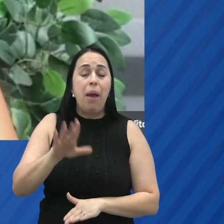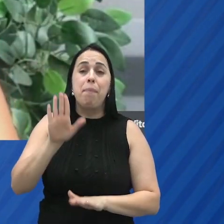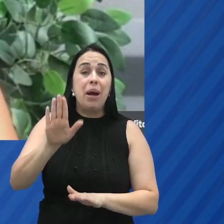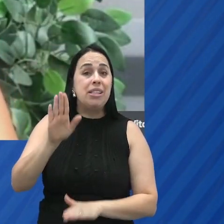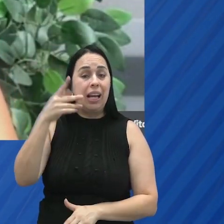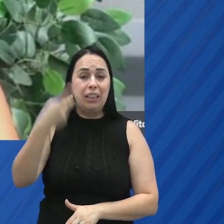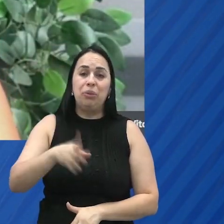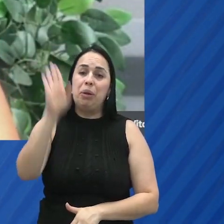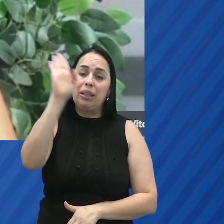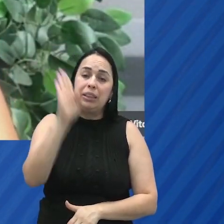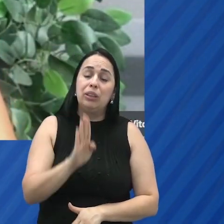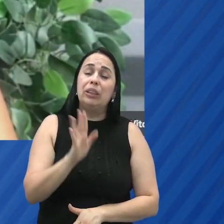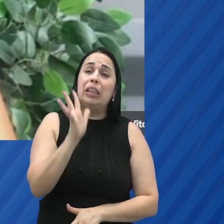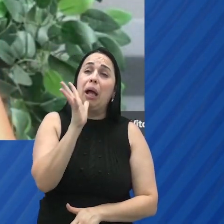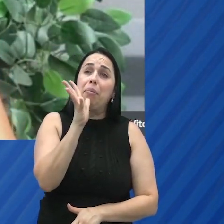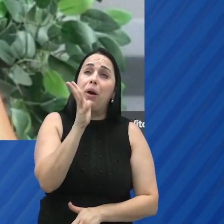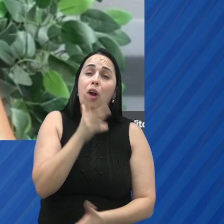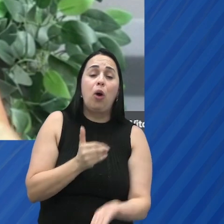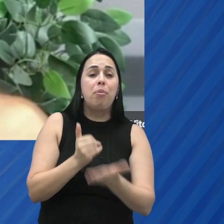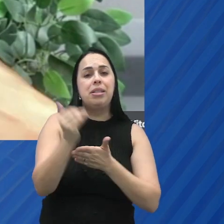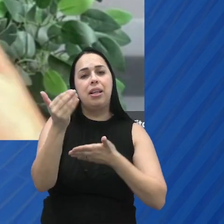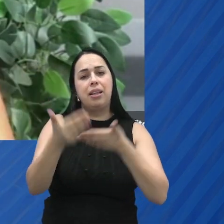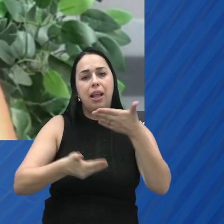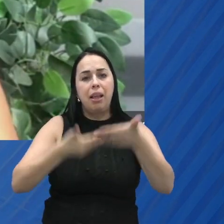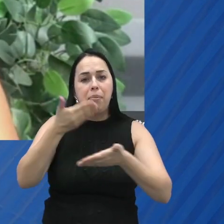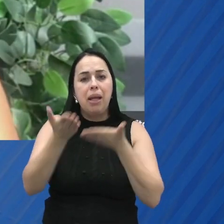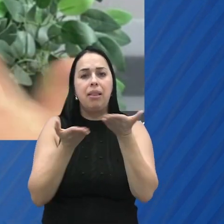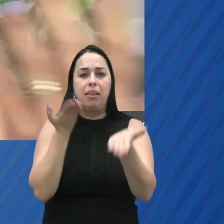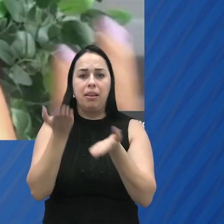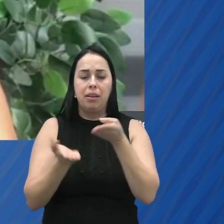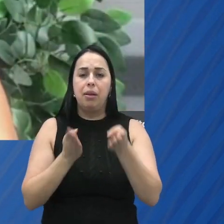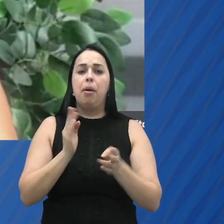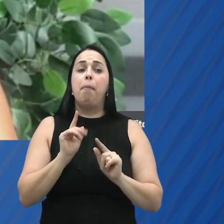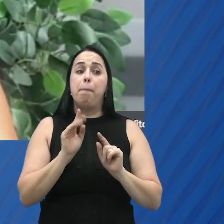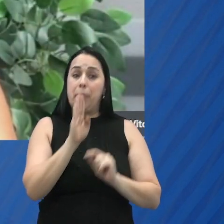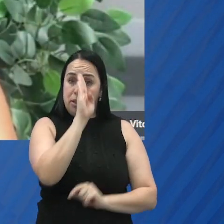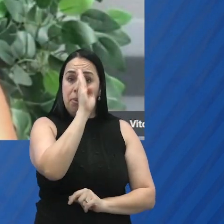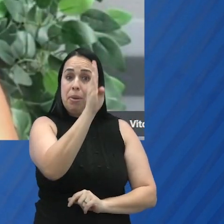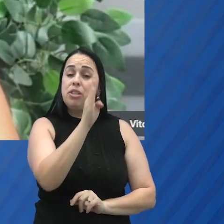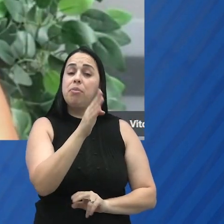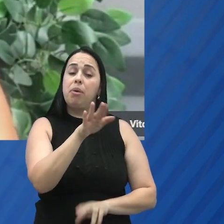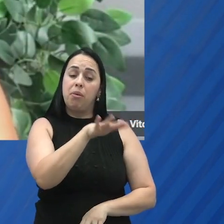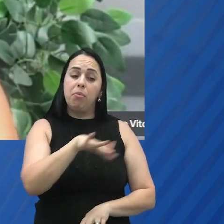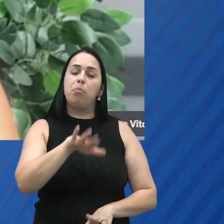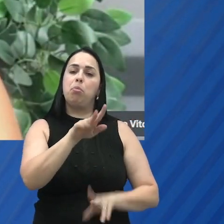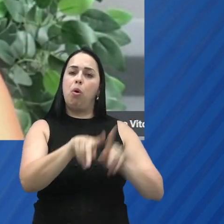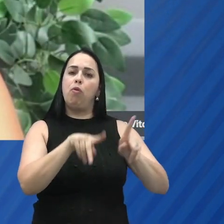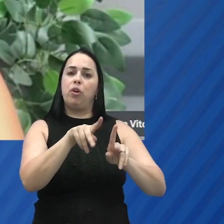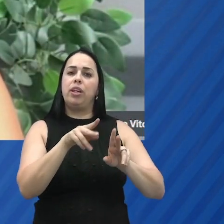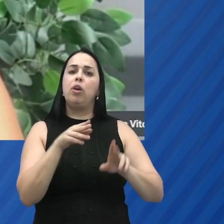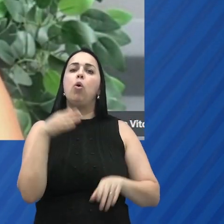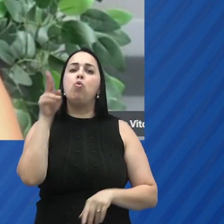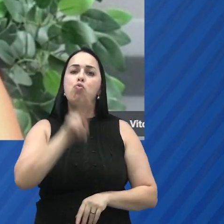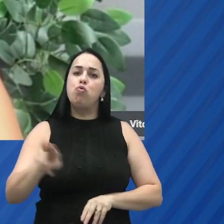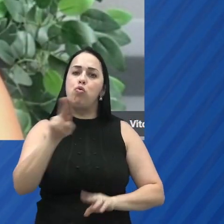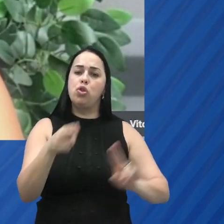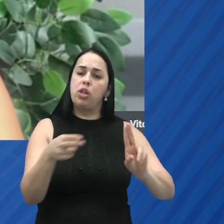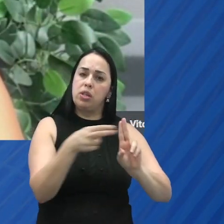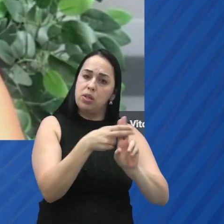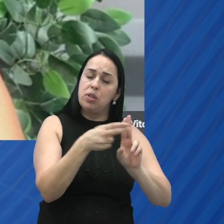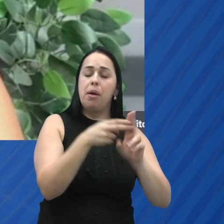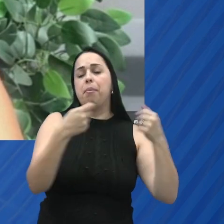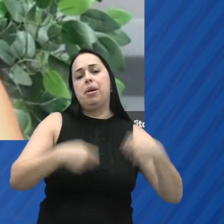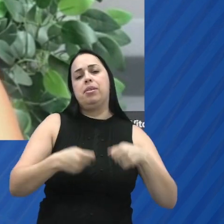para chegar aqui no Brasil, para que a população, principalmente do SUS, tenha acesso. Então, a ABE